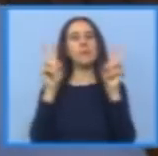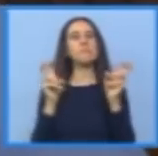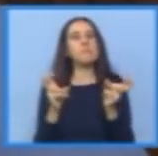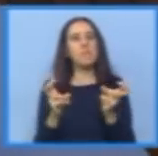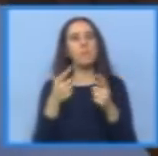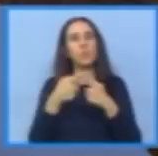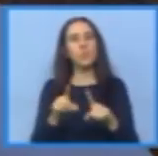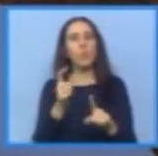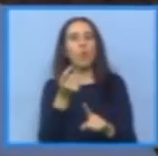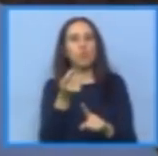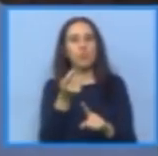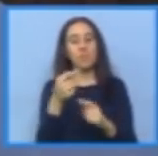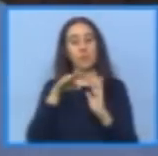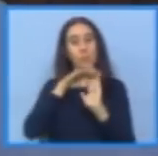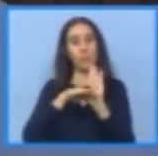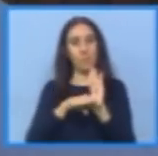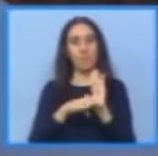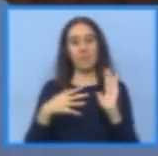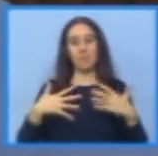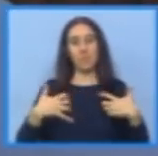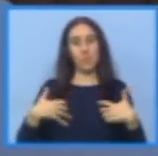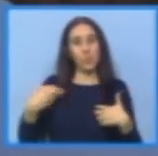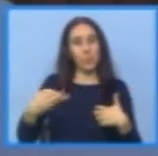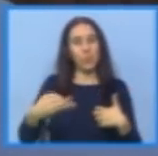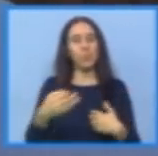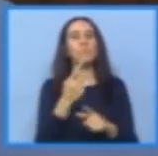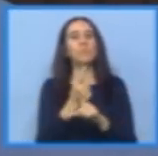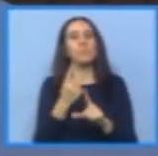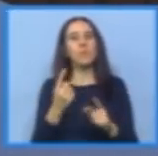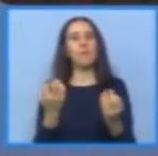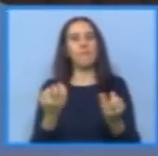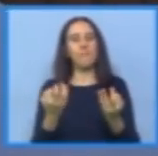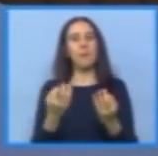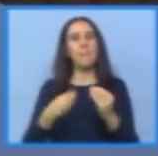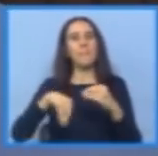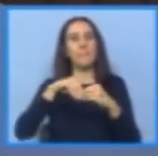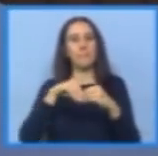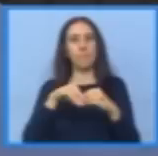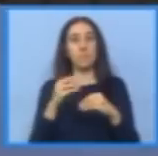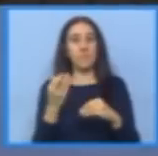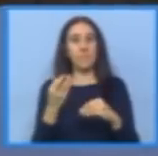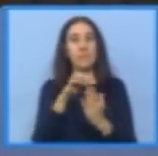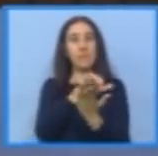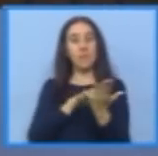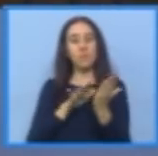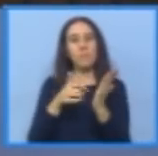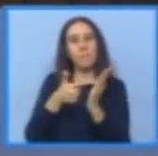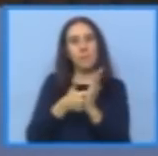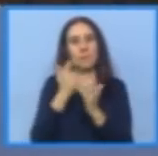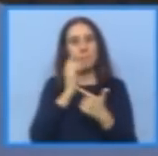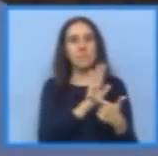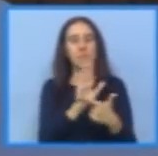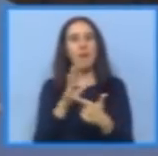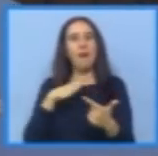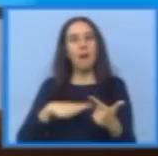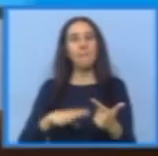pouco diferente nestes programas em cada sexta-feira, porque para além de apresentarmos os textos da Bíblia, queremos que